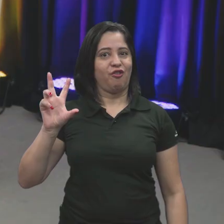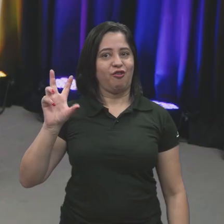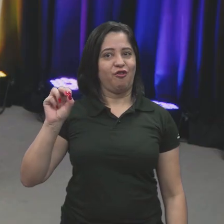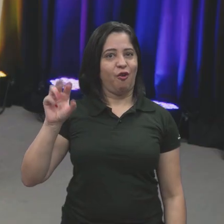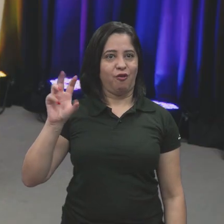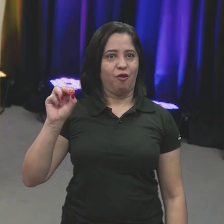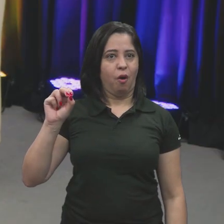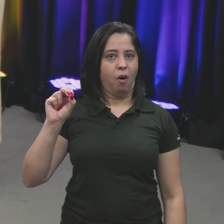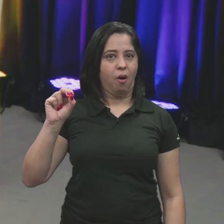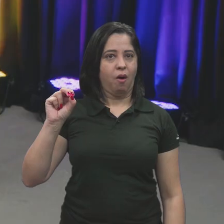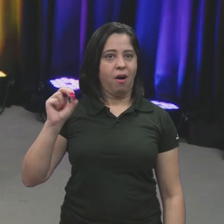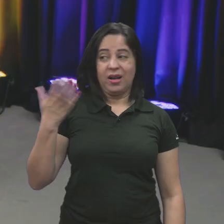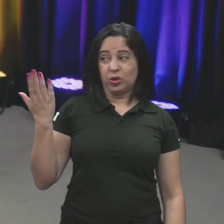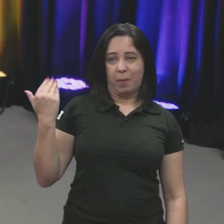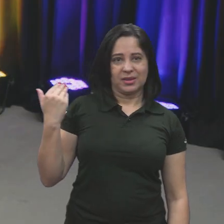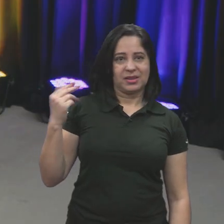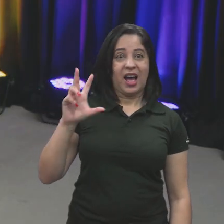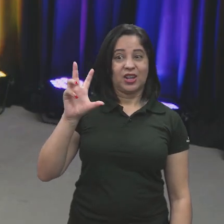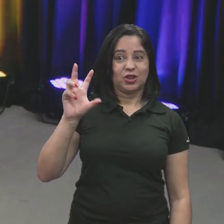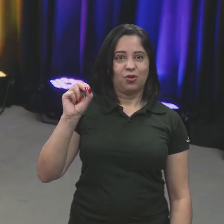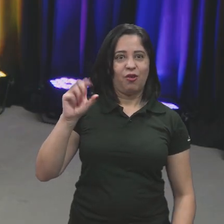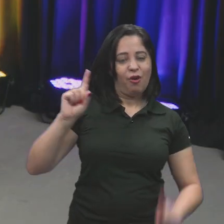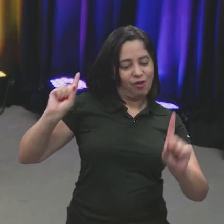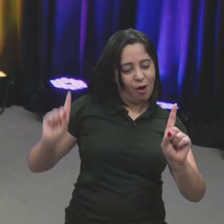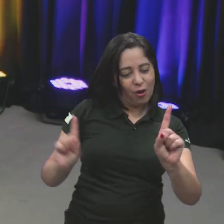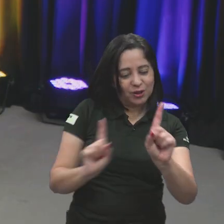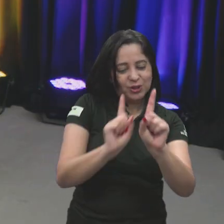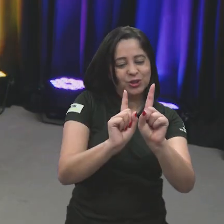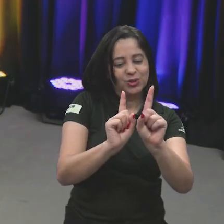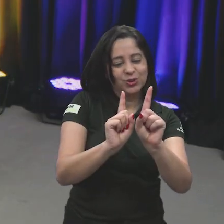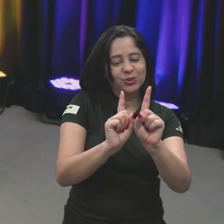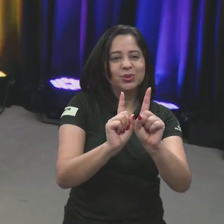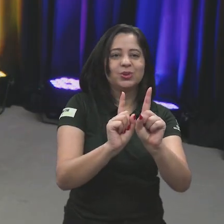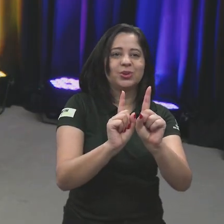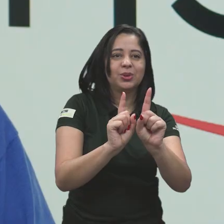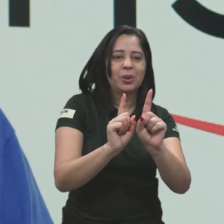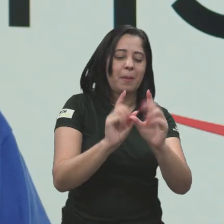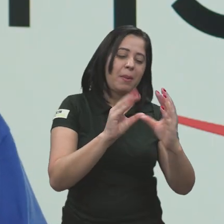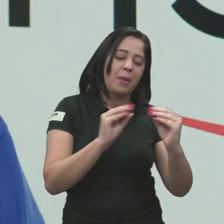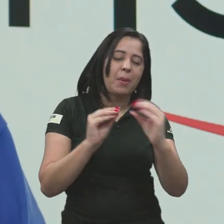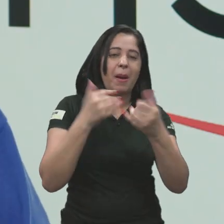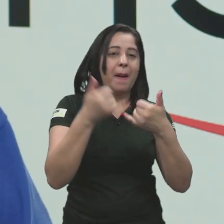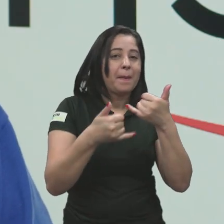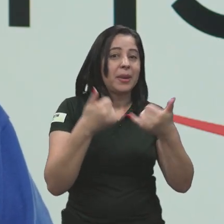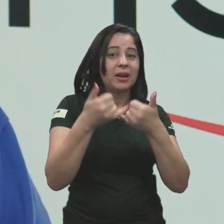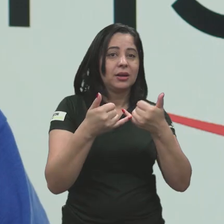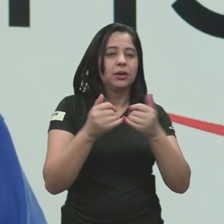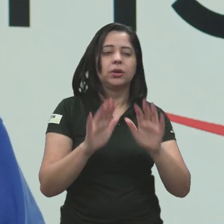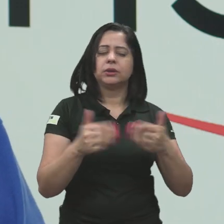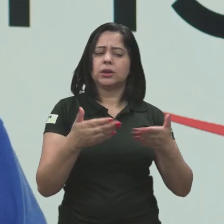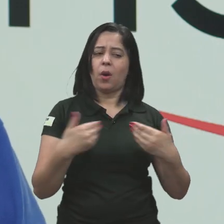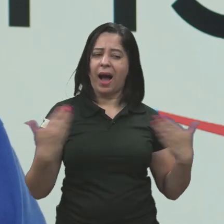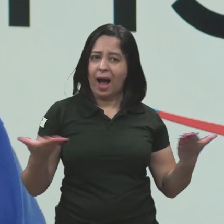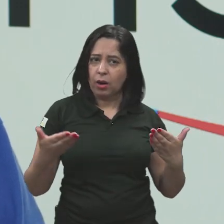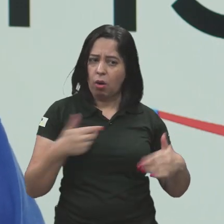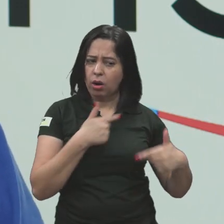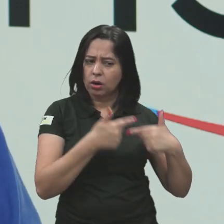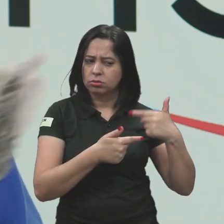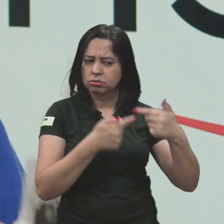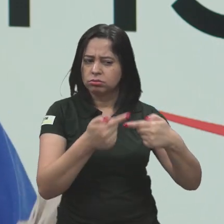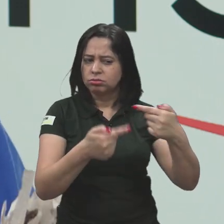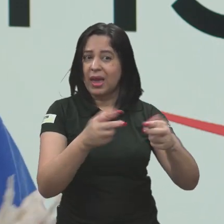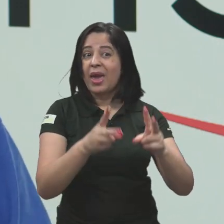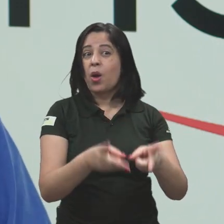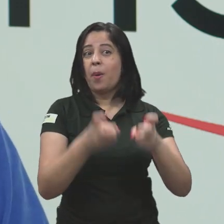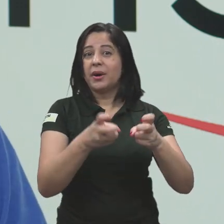os brinquedos, que era o que ficava, às vezes, mais tempo com as crianças. Então, a gente percebeu que também houve um certo distanciamento. Ao invés